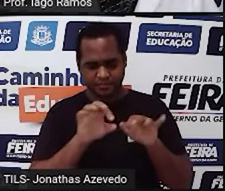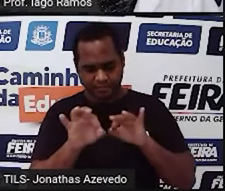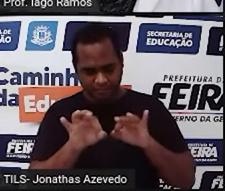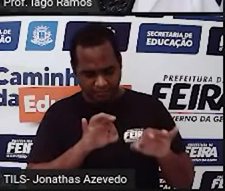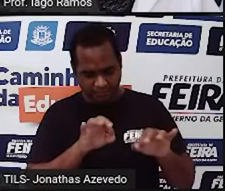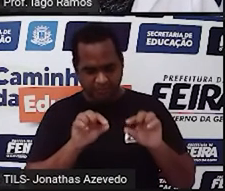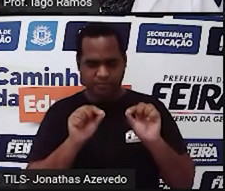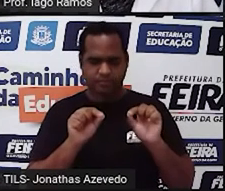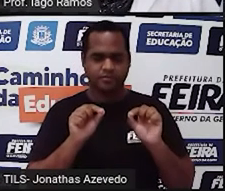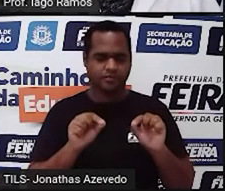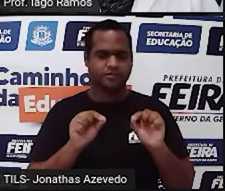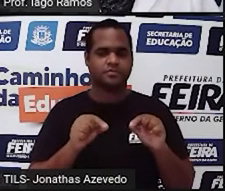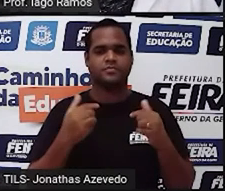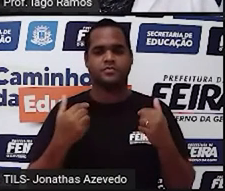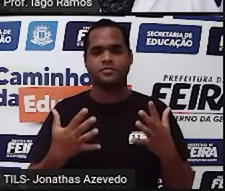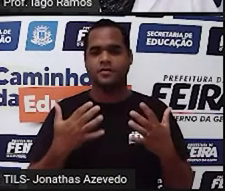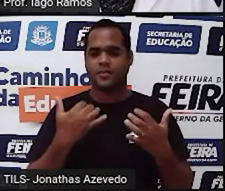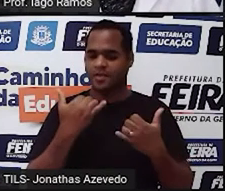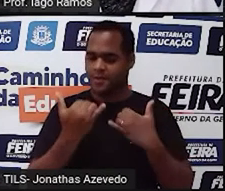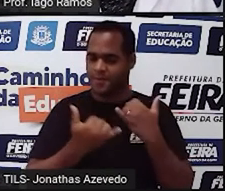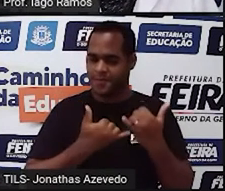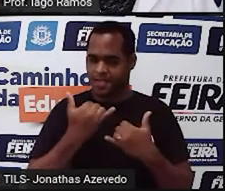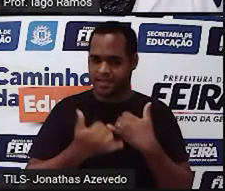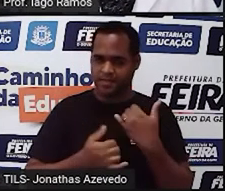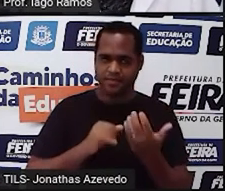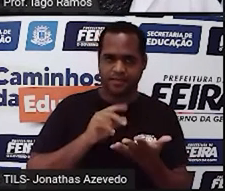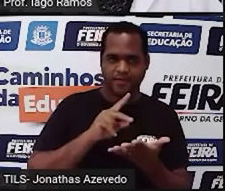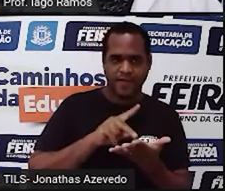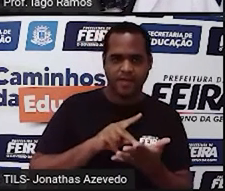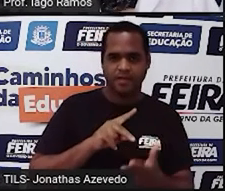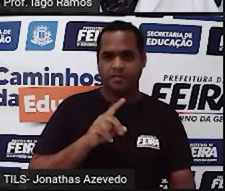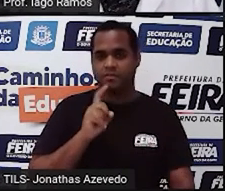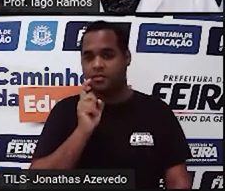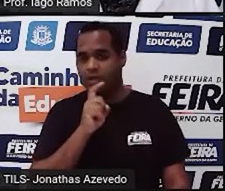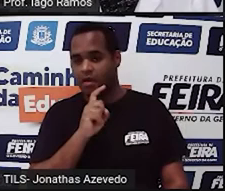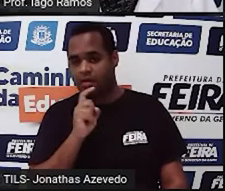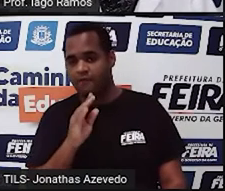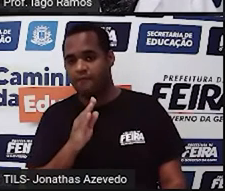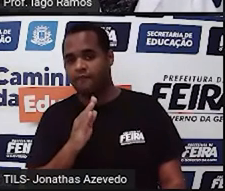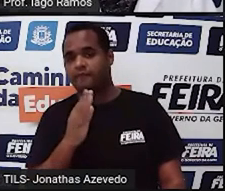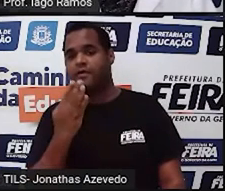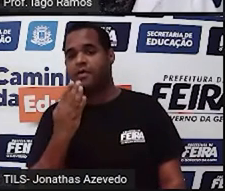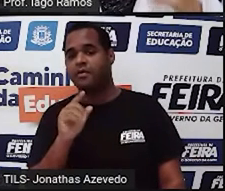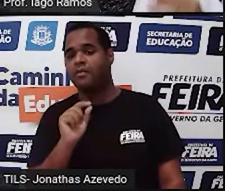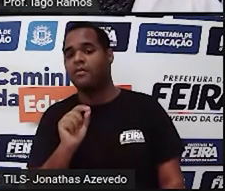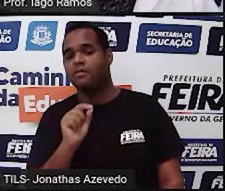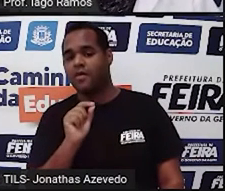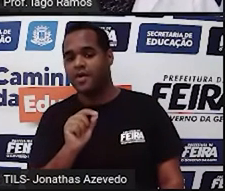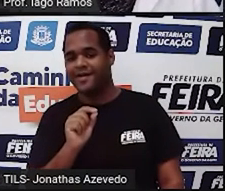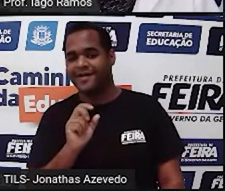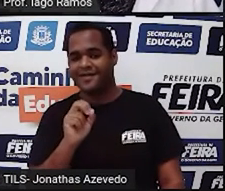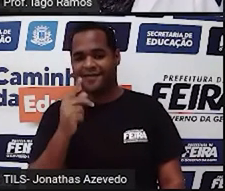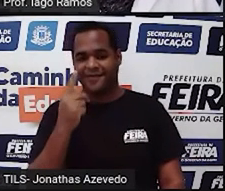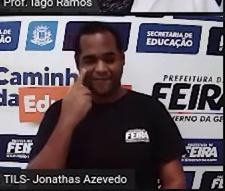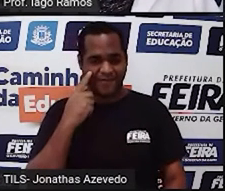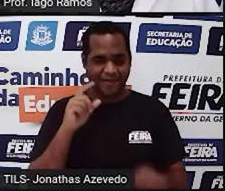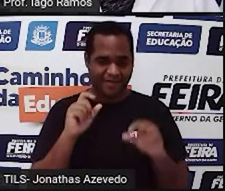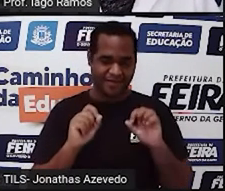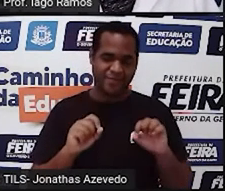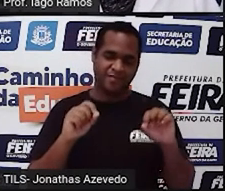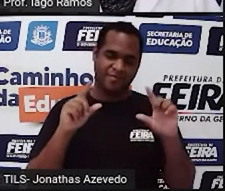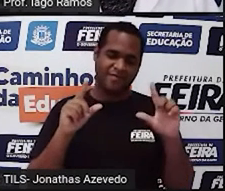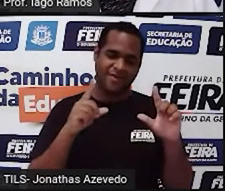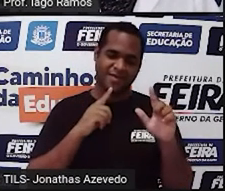tá a gente vai fazer uma brincadeirinha aqui de verdadeiro ou falso tá bom vai aparecer